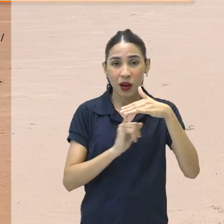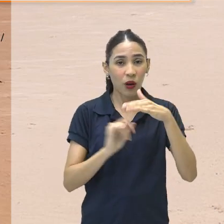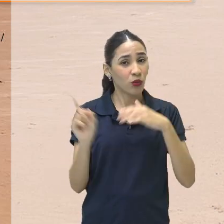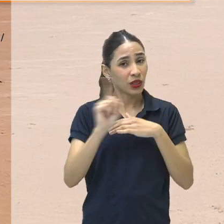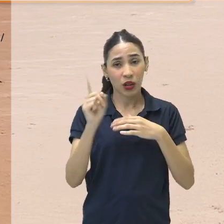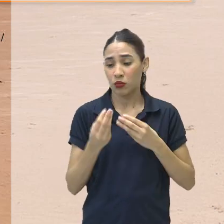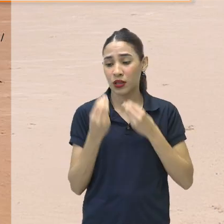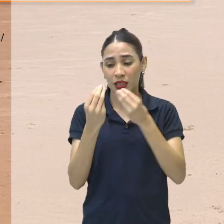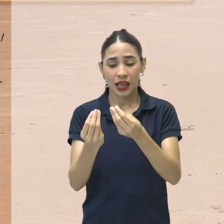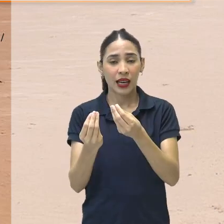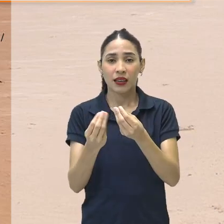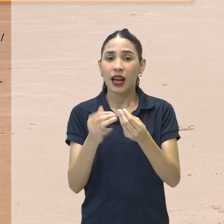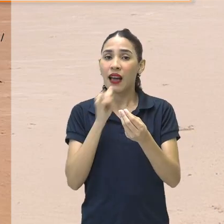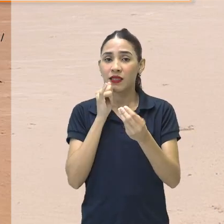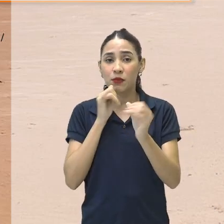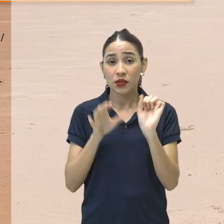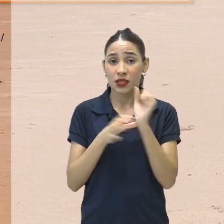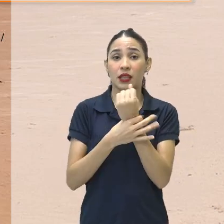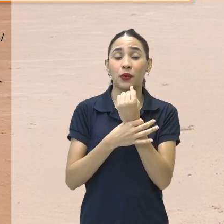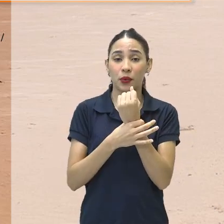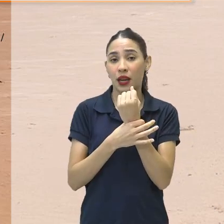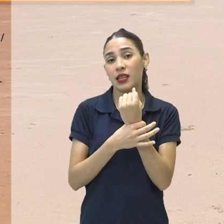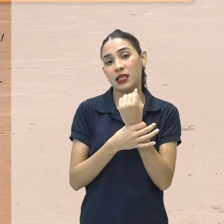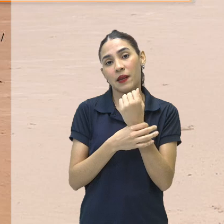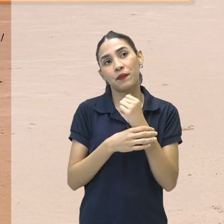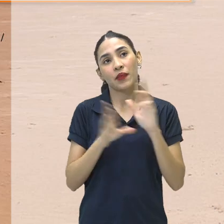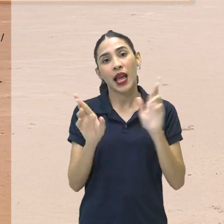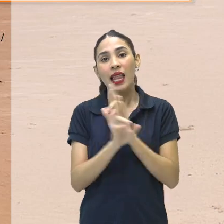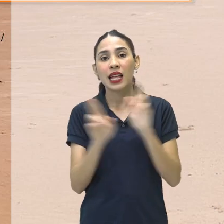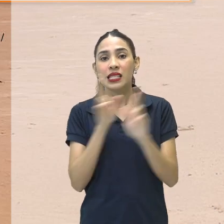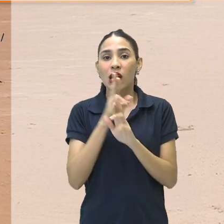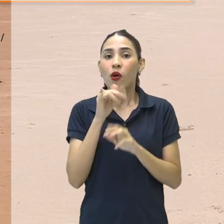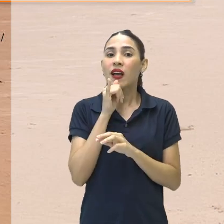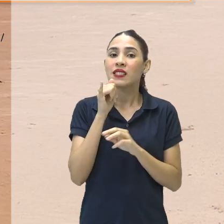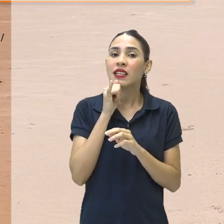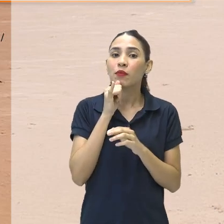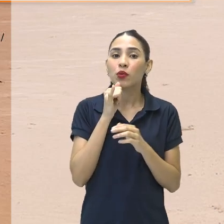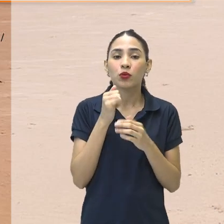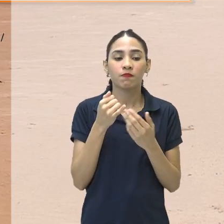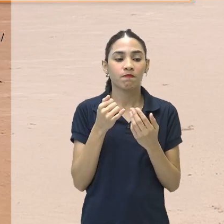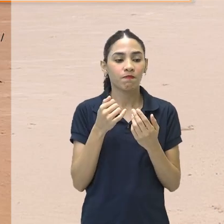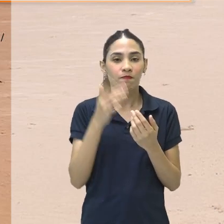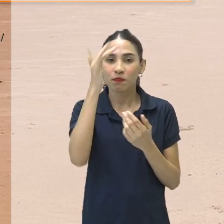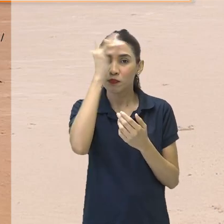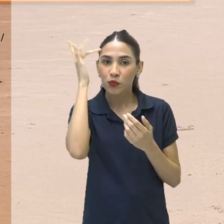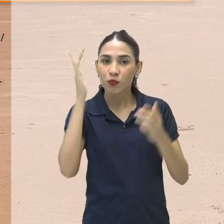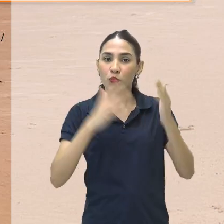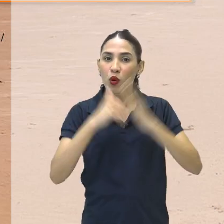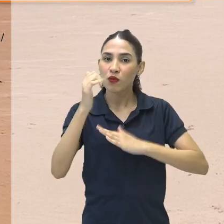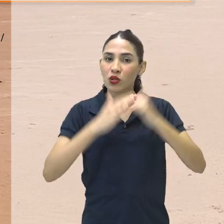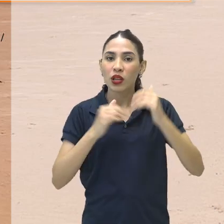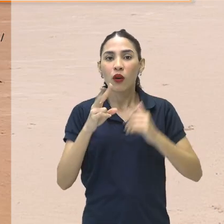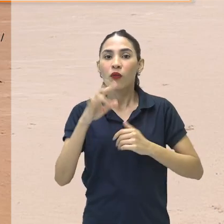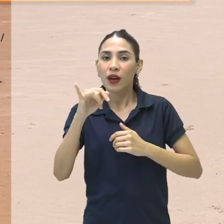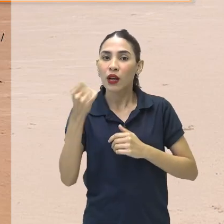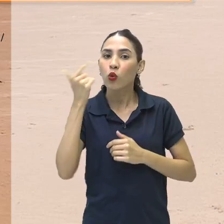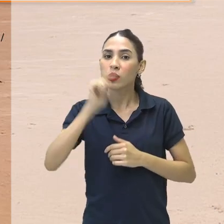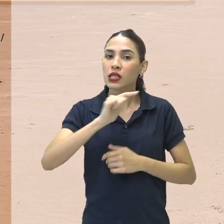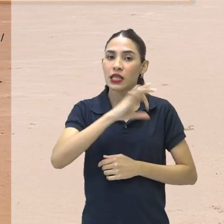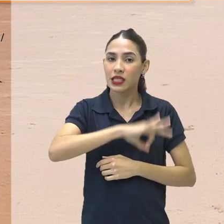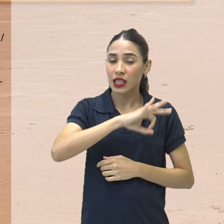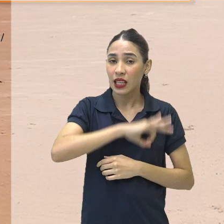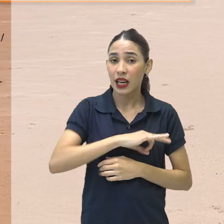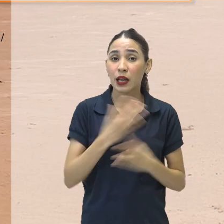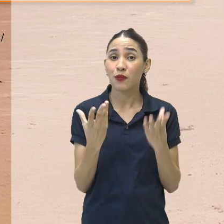dá, muitas vezes, essa segurança em relação ao quanto esse trabalhador ele vai ganhar. E muitos